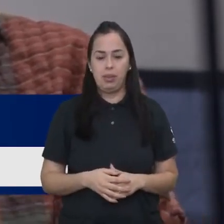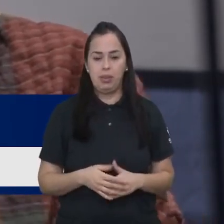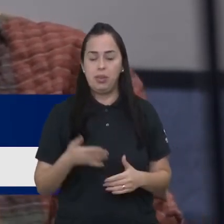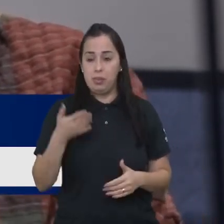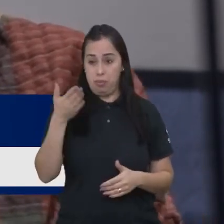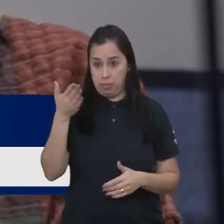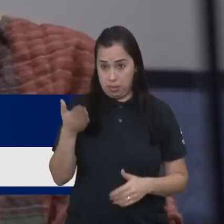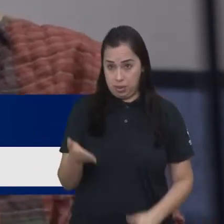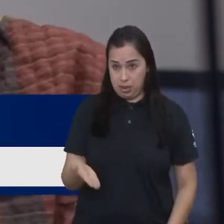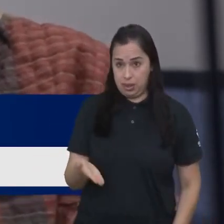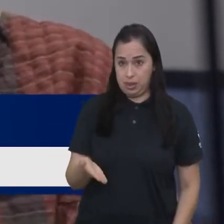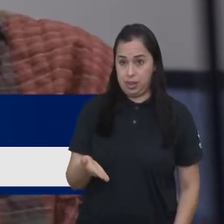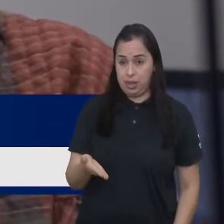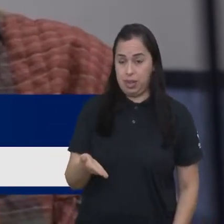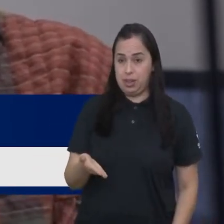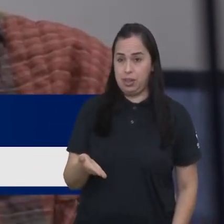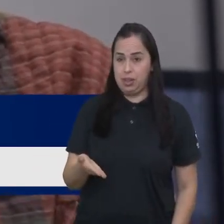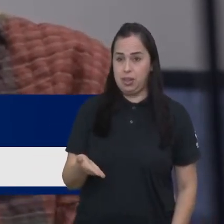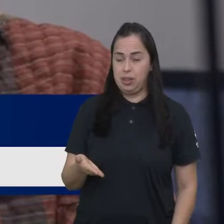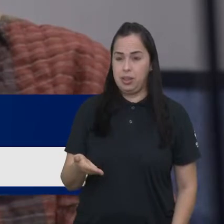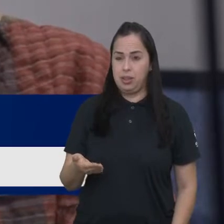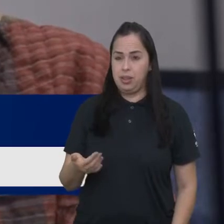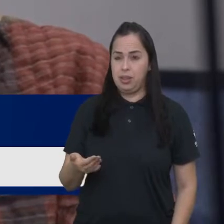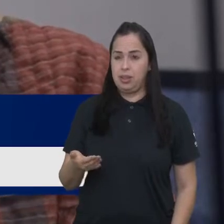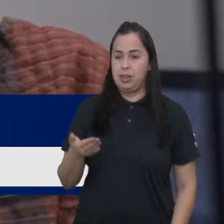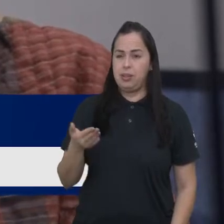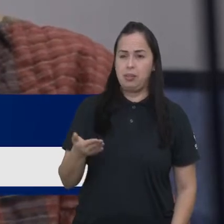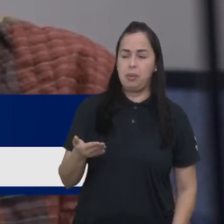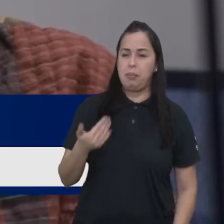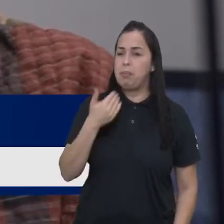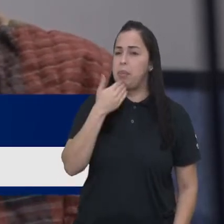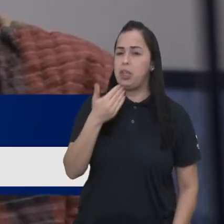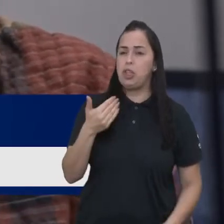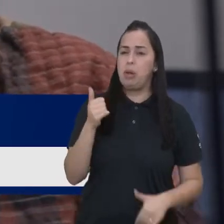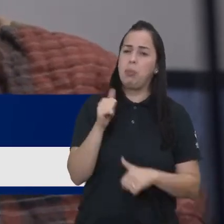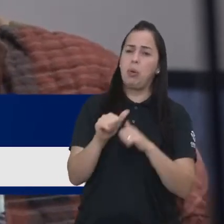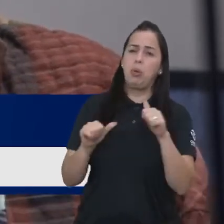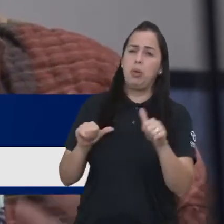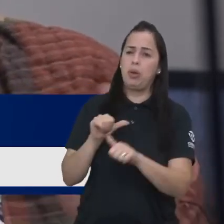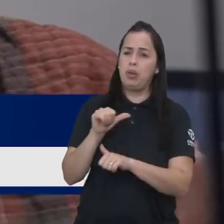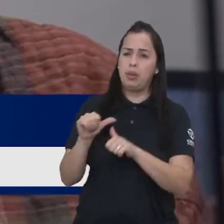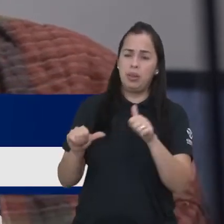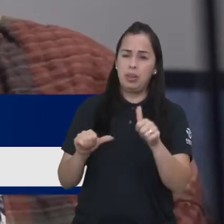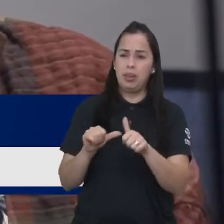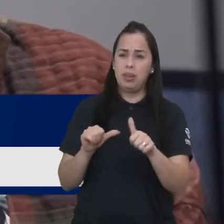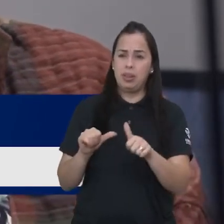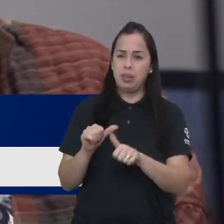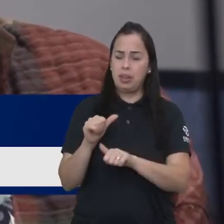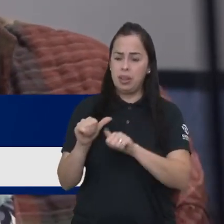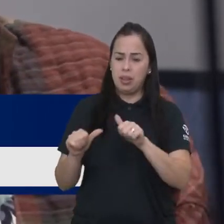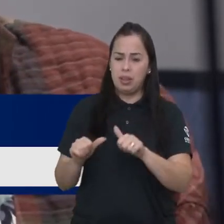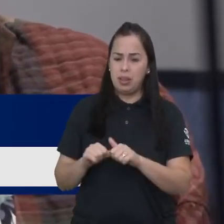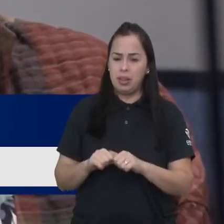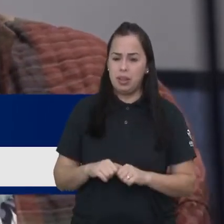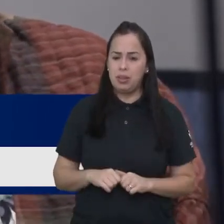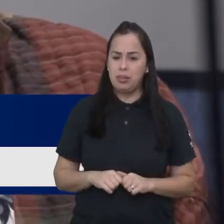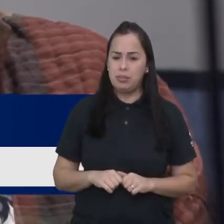o senhor como defensor, encaminhar justamente essas mudanças, né, que está tudo meio que muita coisa judicial.